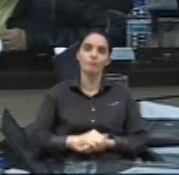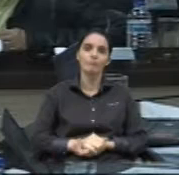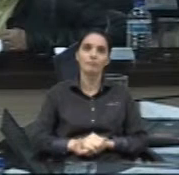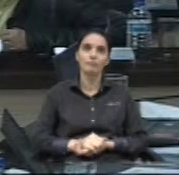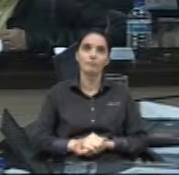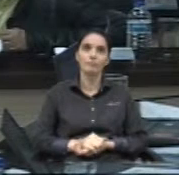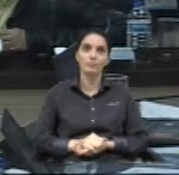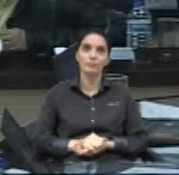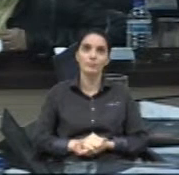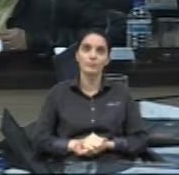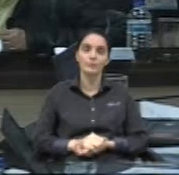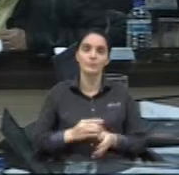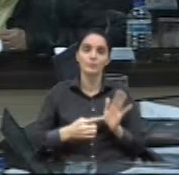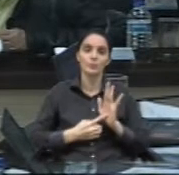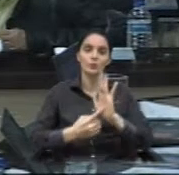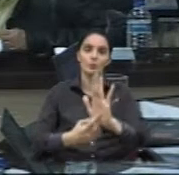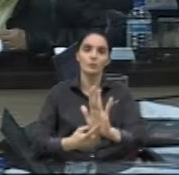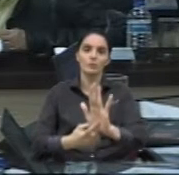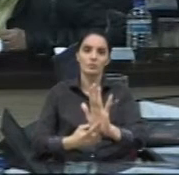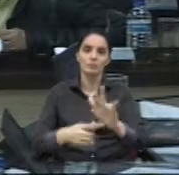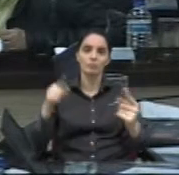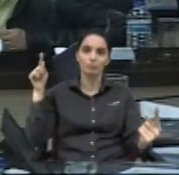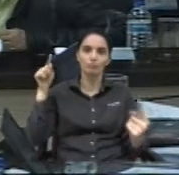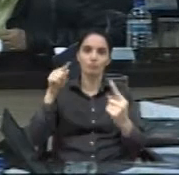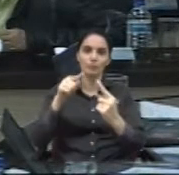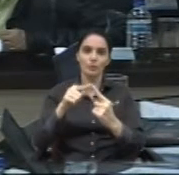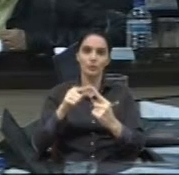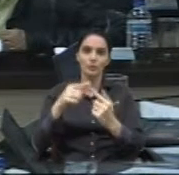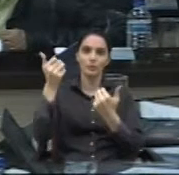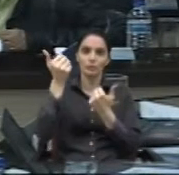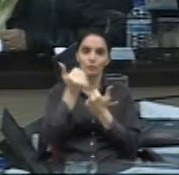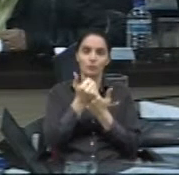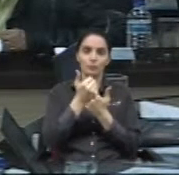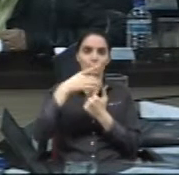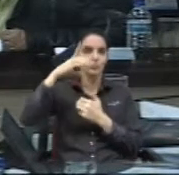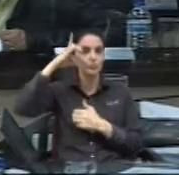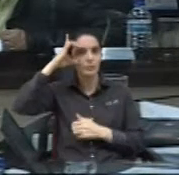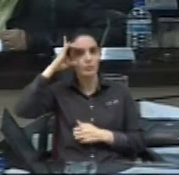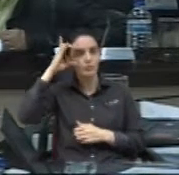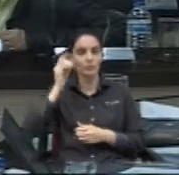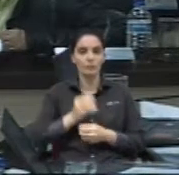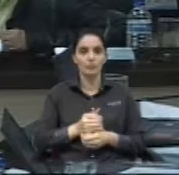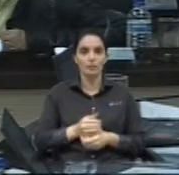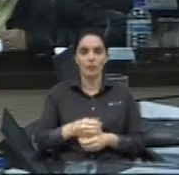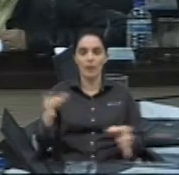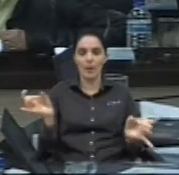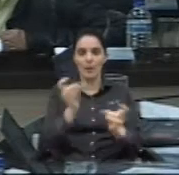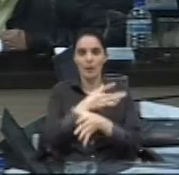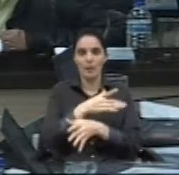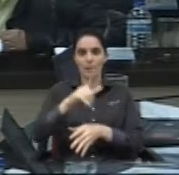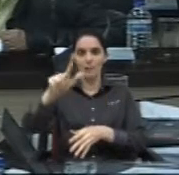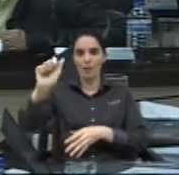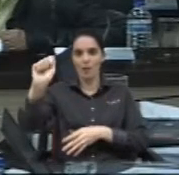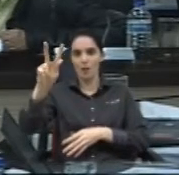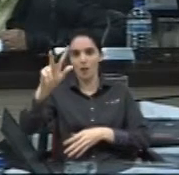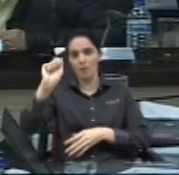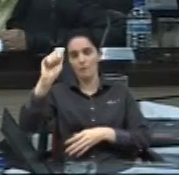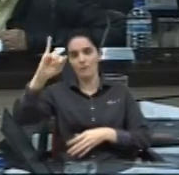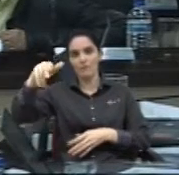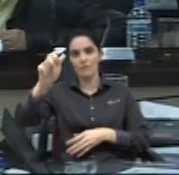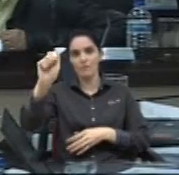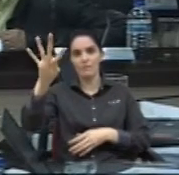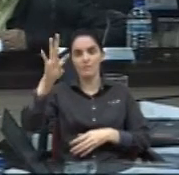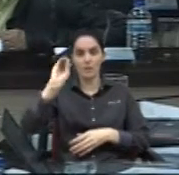de confirmar que o objetivo era substituir a Dilma para abafar a Lava Jato. Aqueles que foram às